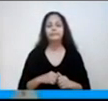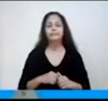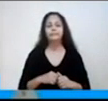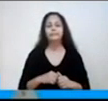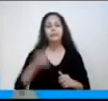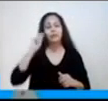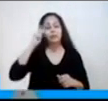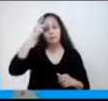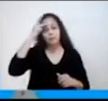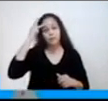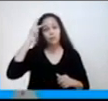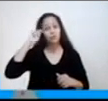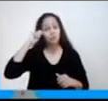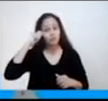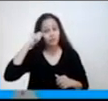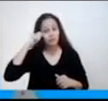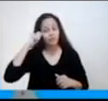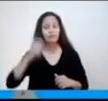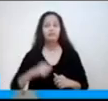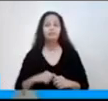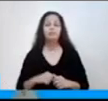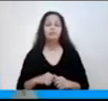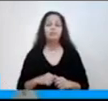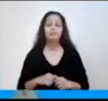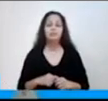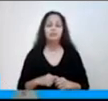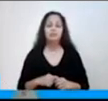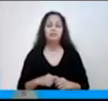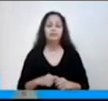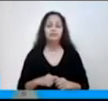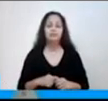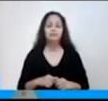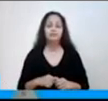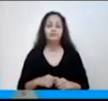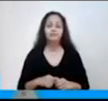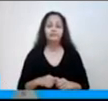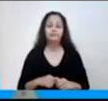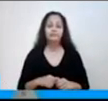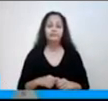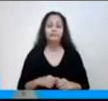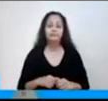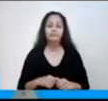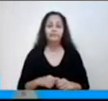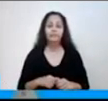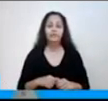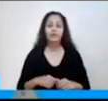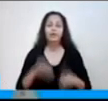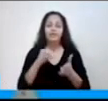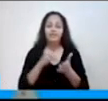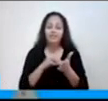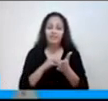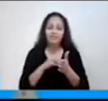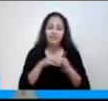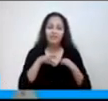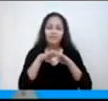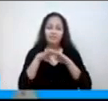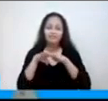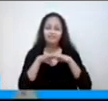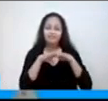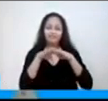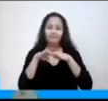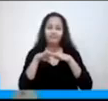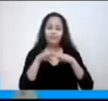negros? Isso vem em razão da intensa desigualdade racial que a gente verifica no nosso